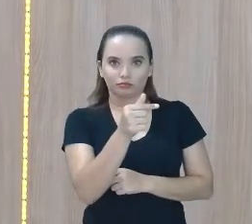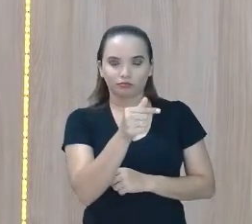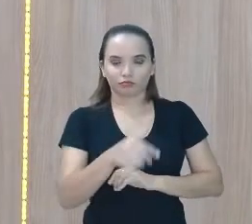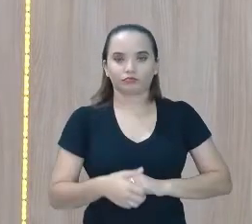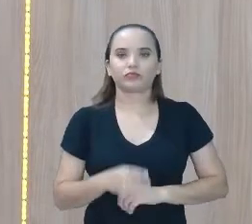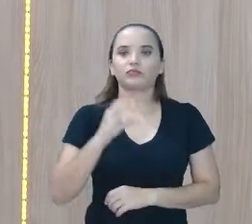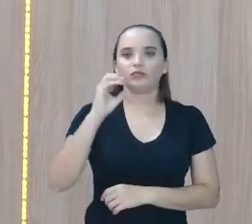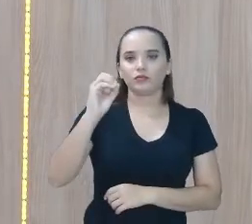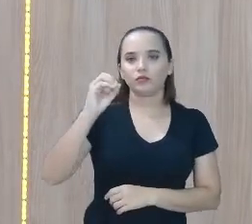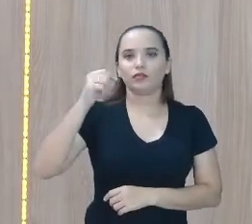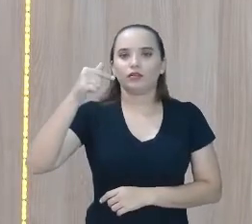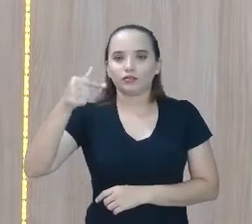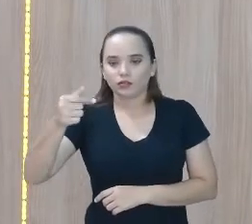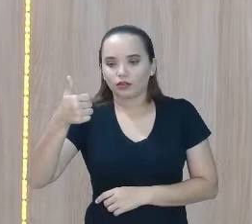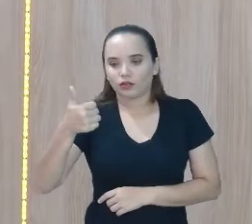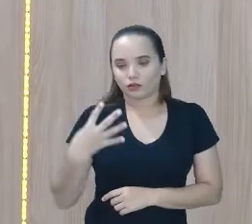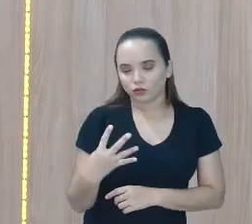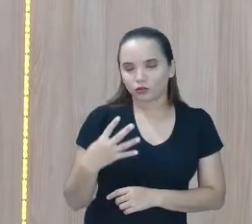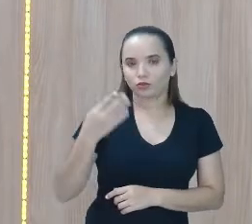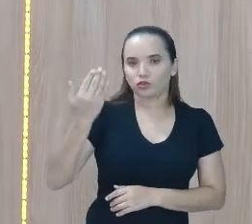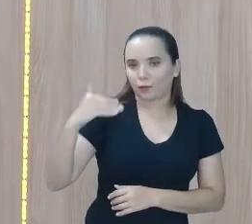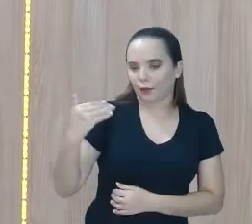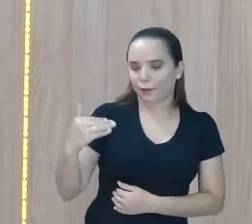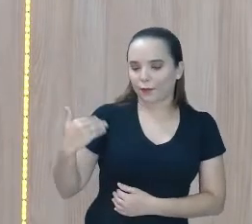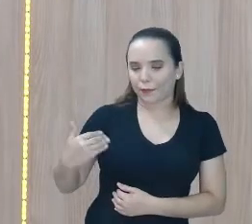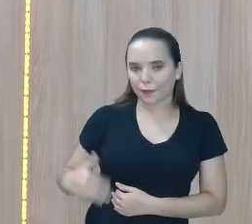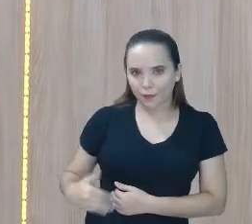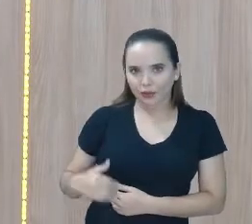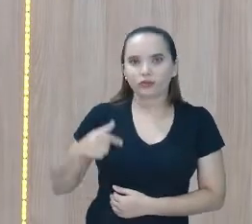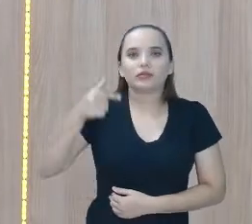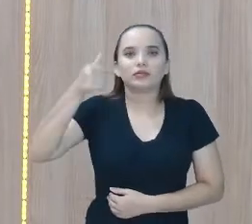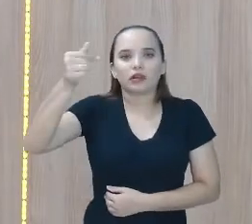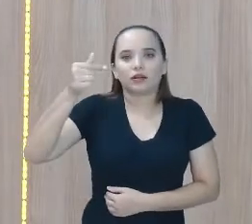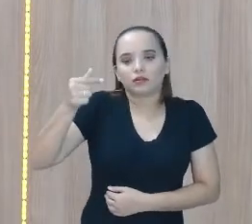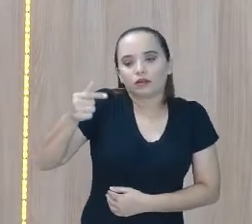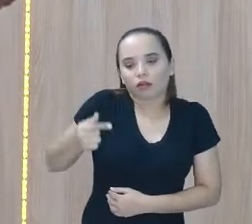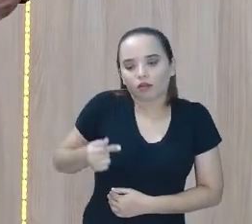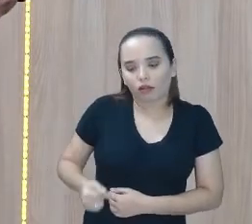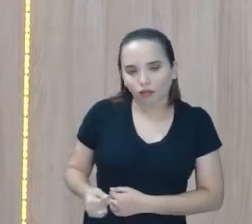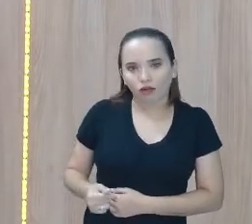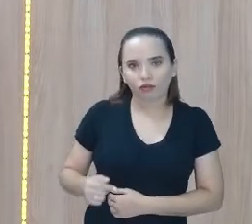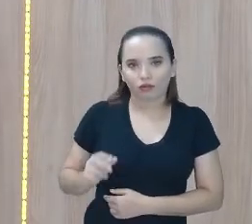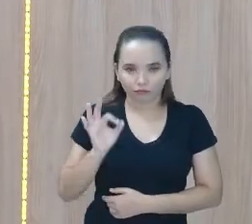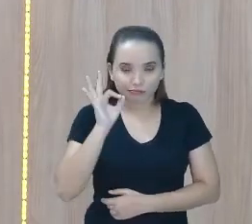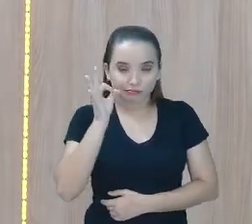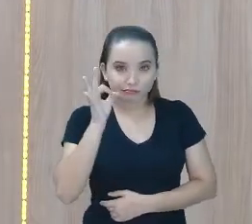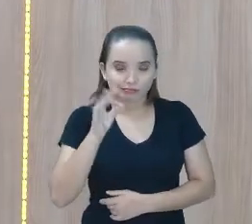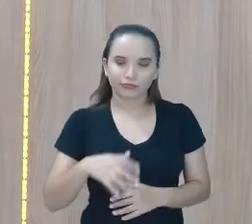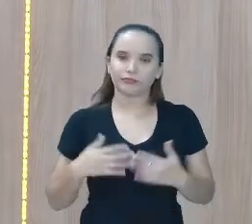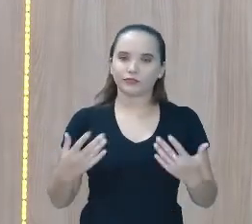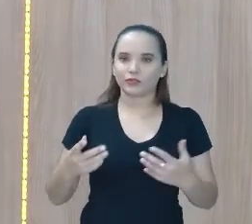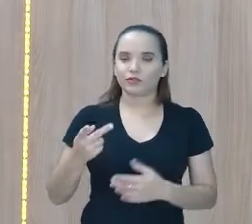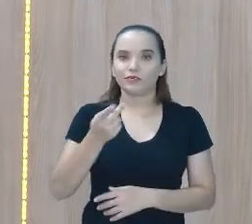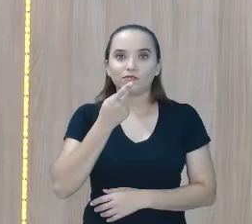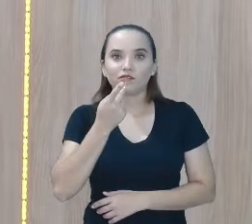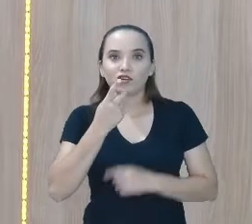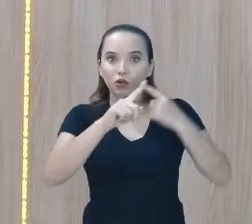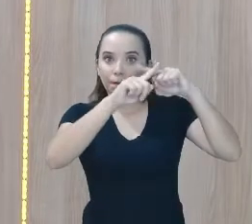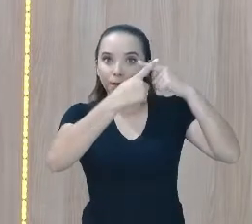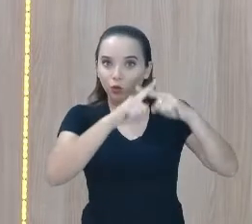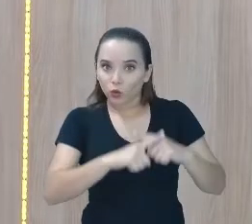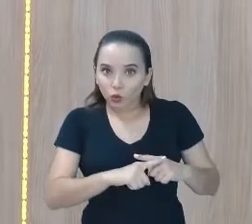o 7, o 14 e a gente vai escrever os números de 7 em 7, certo? Então, falou a palavra